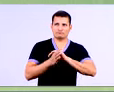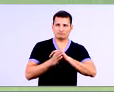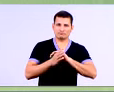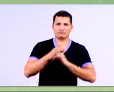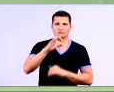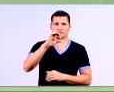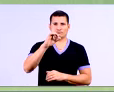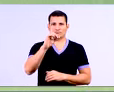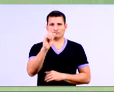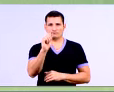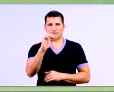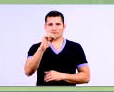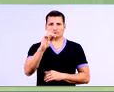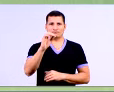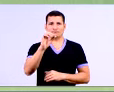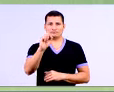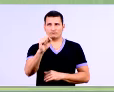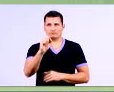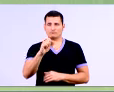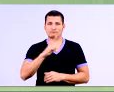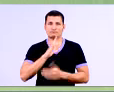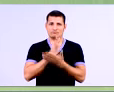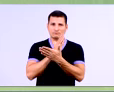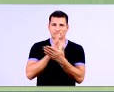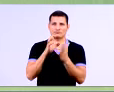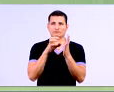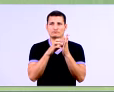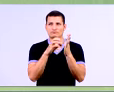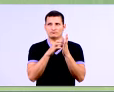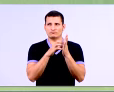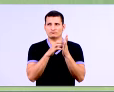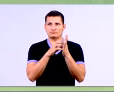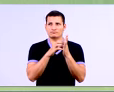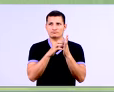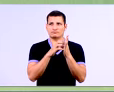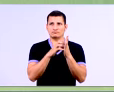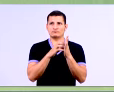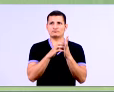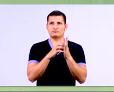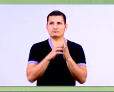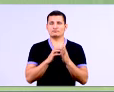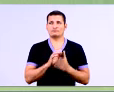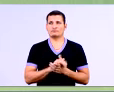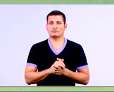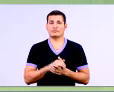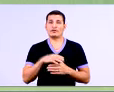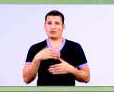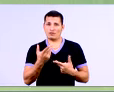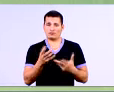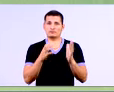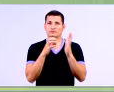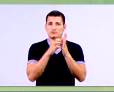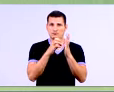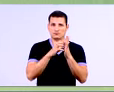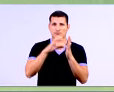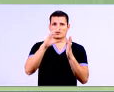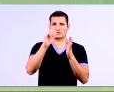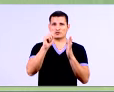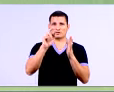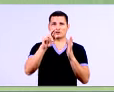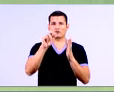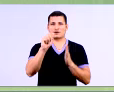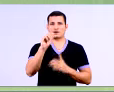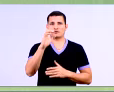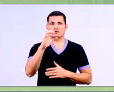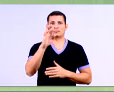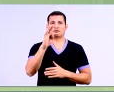de dados. Ele possui algumas características. Eu estou chamando de características, vocês vão encontrar de